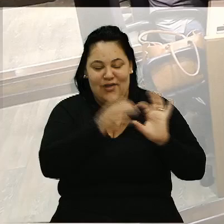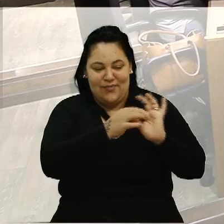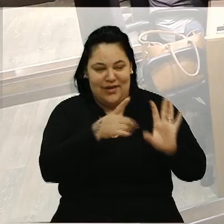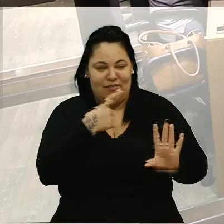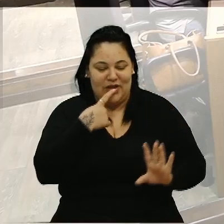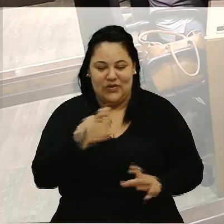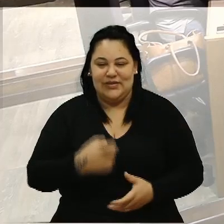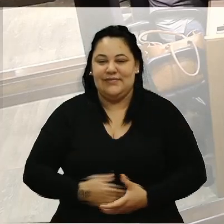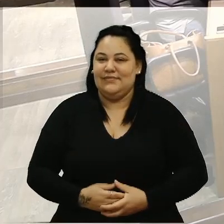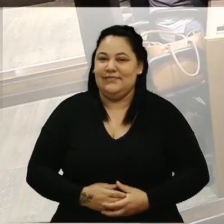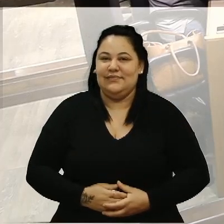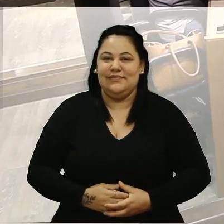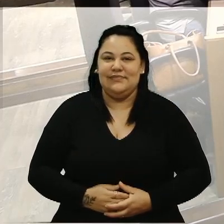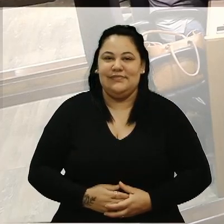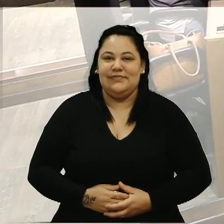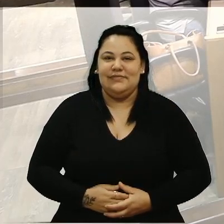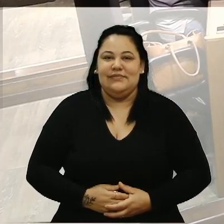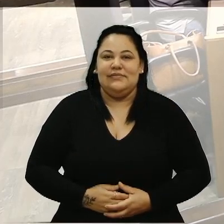Rose.